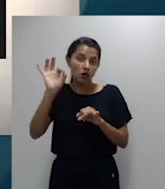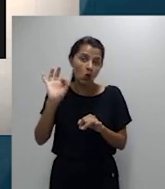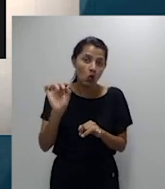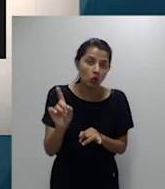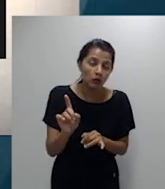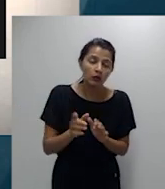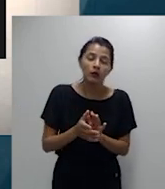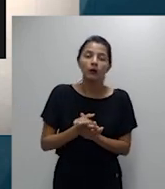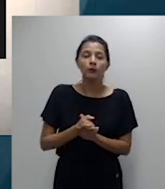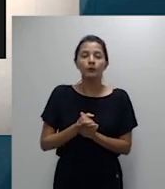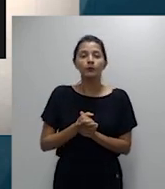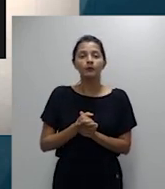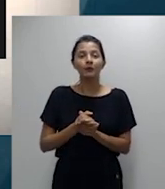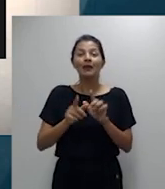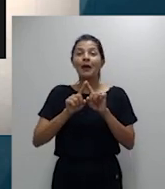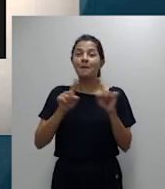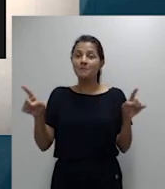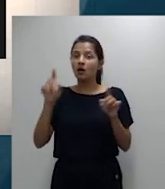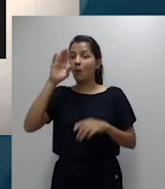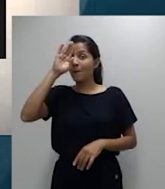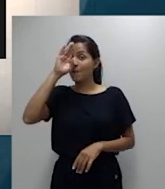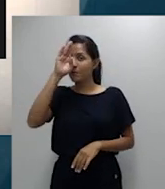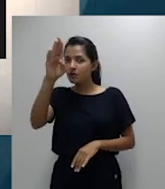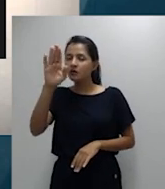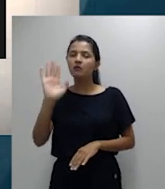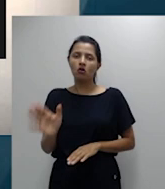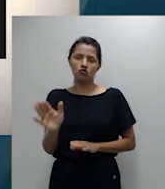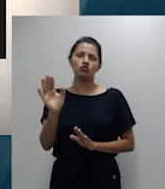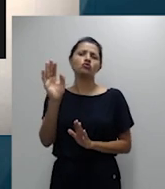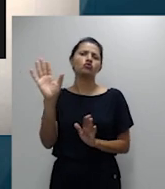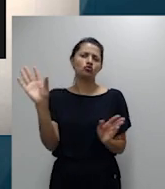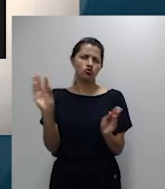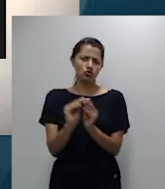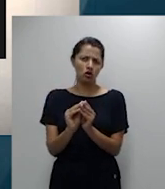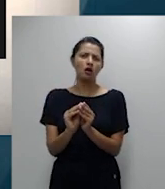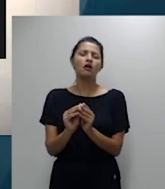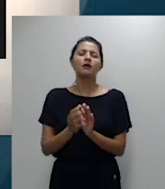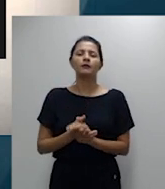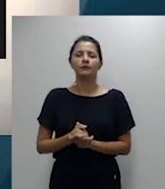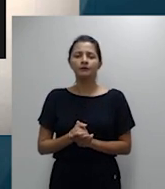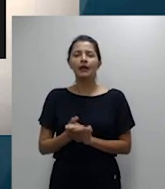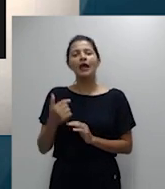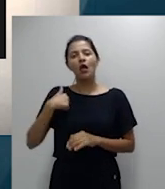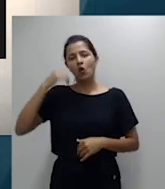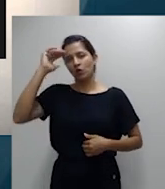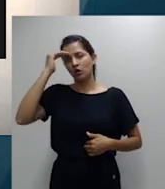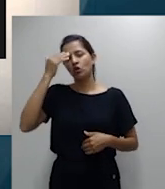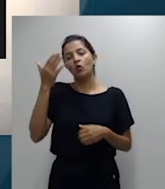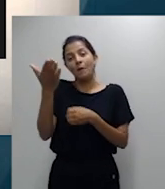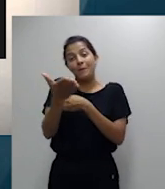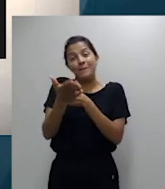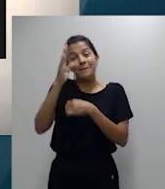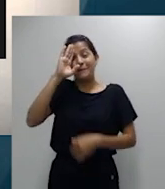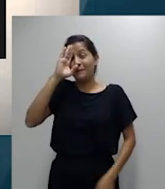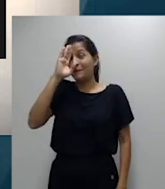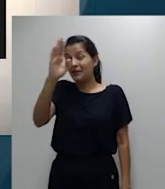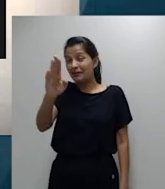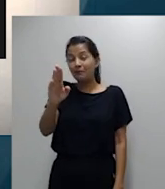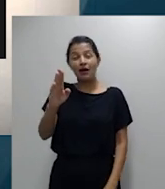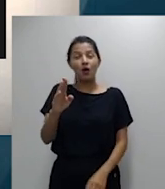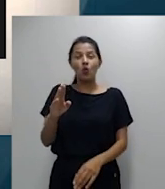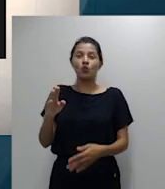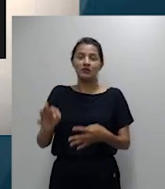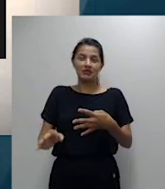conheci não é mas a parte principal aqui o até o dispositivo eu entendi aqui a principal do no e